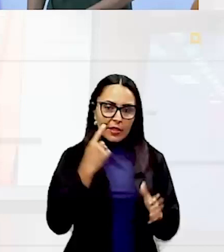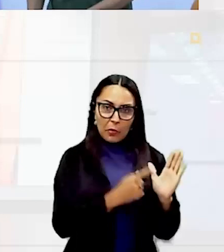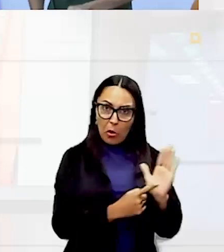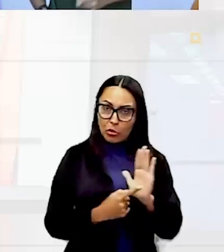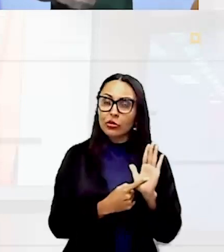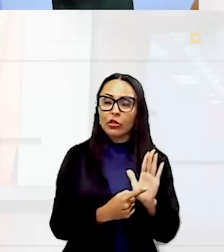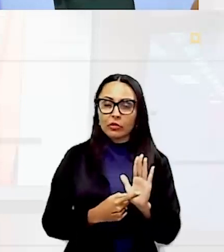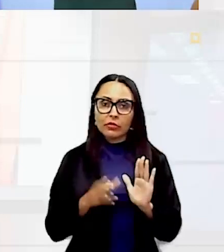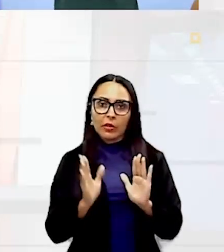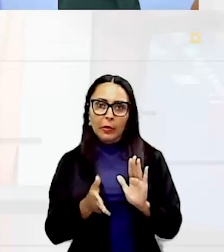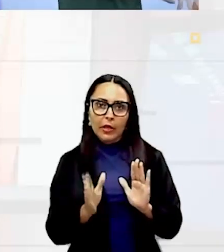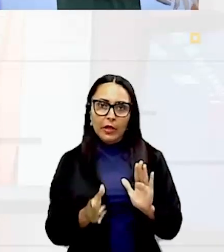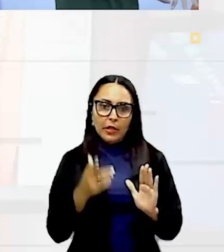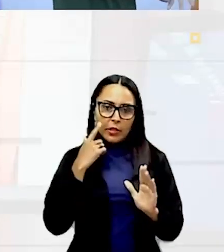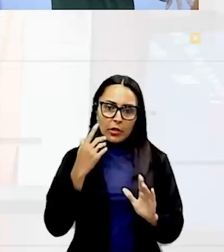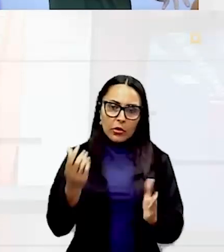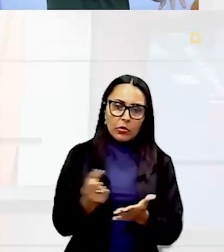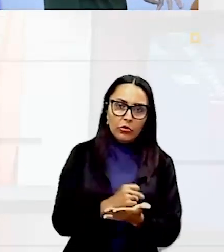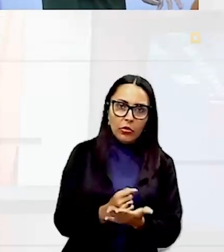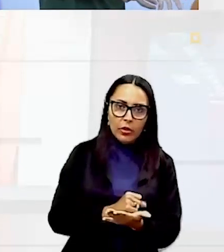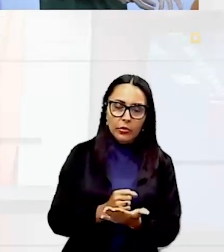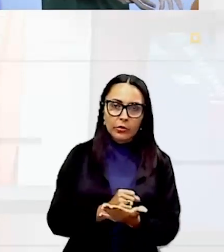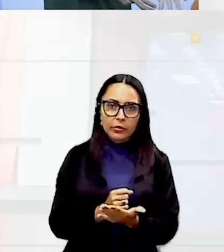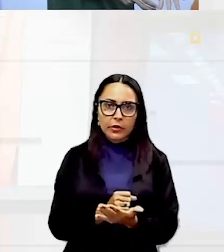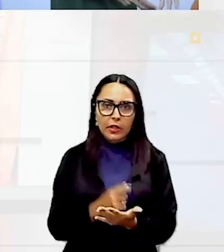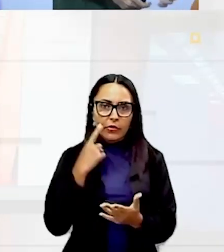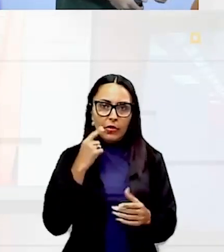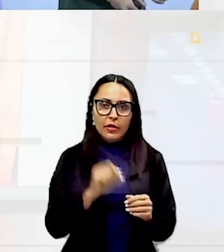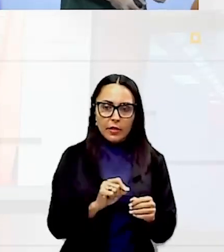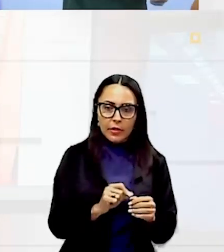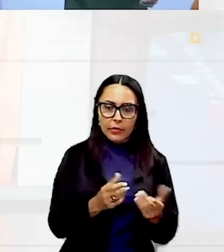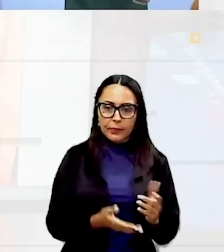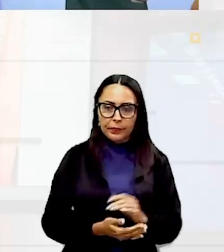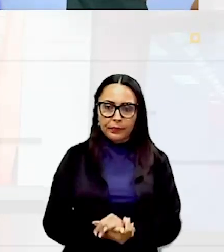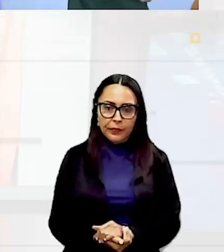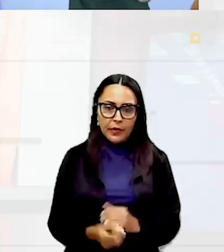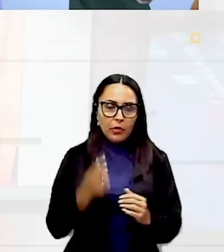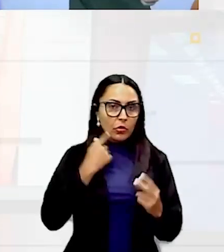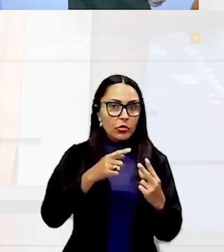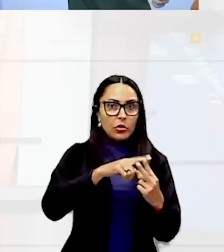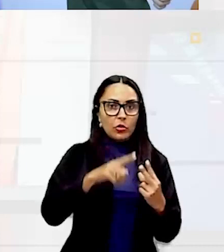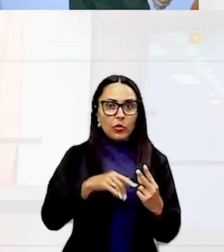tentando demonstrar, que o jogador tá fazendo. E eu